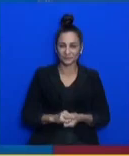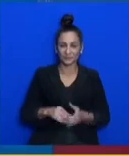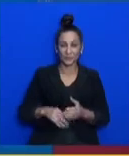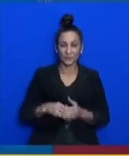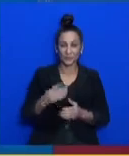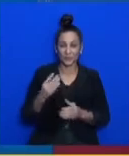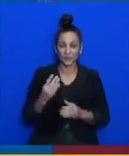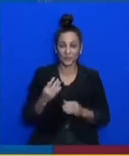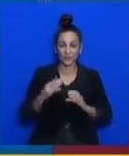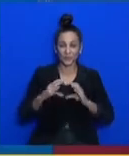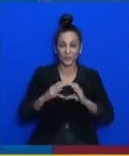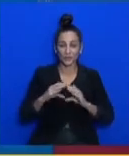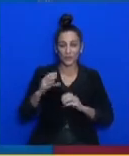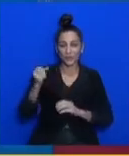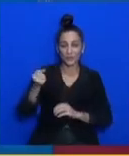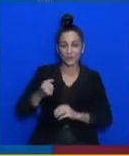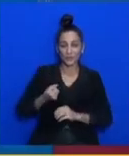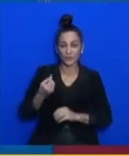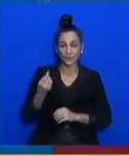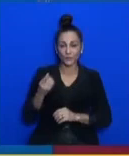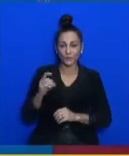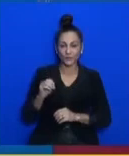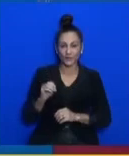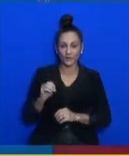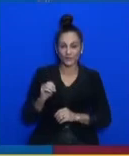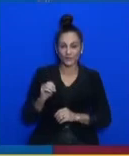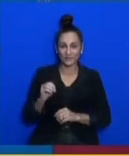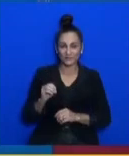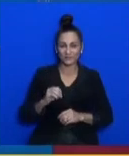Quarta bola branca número 10.